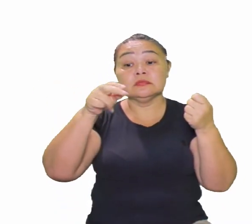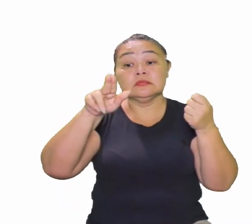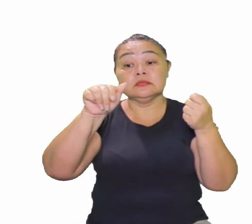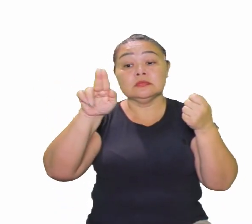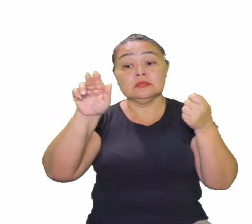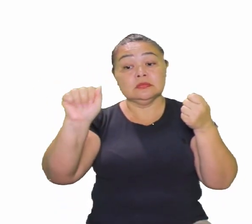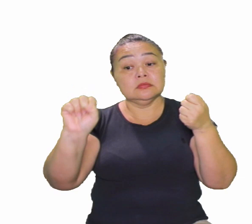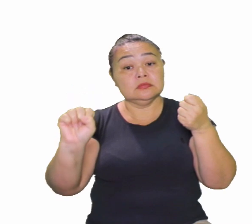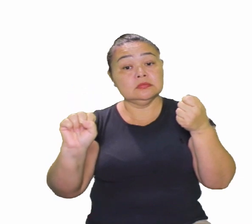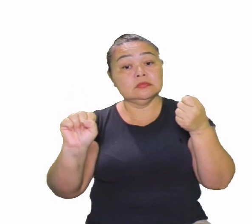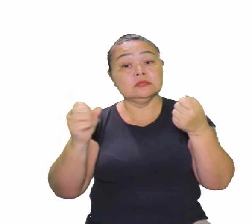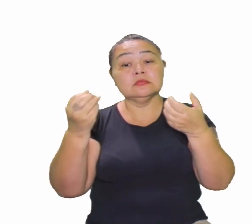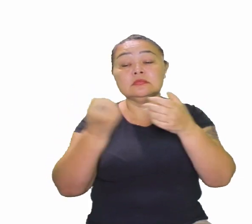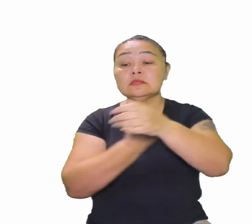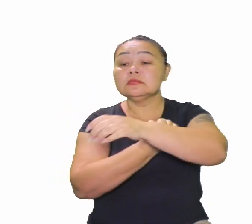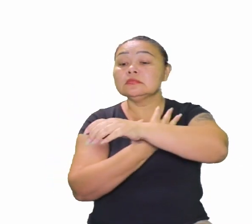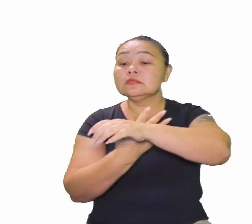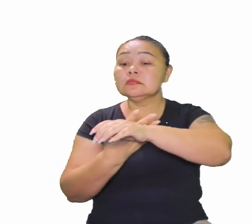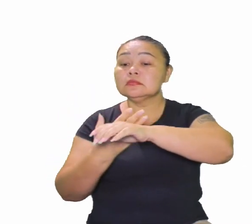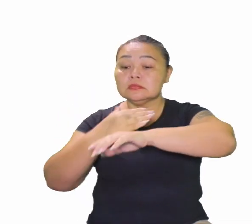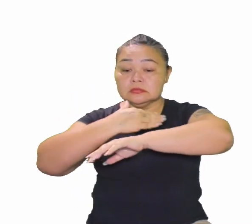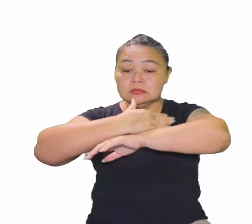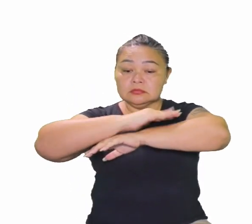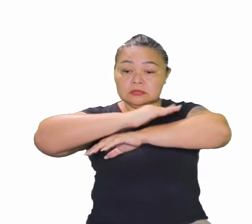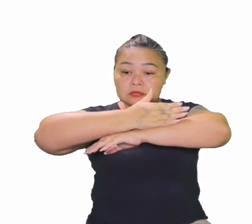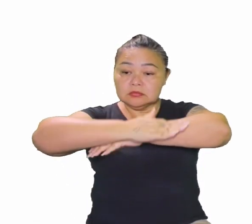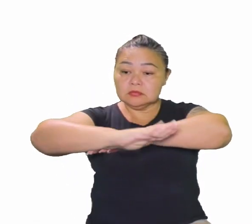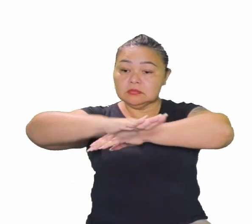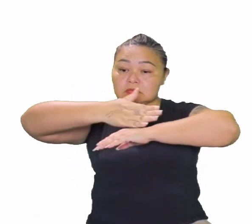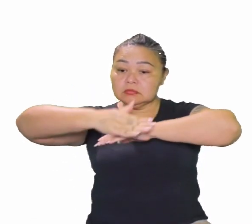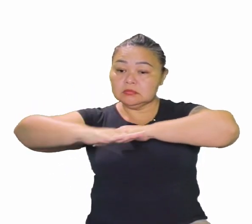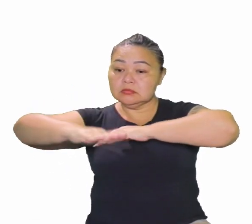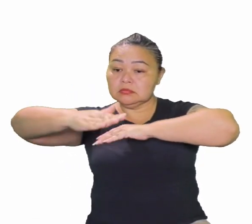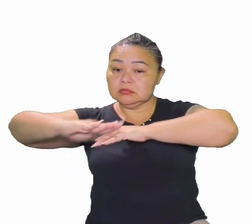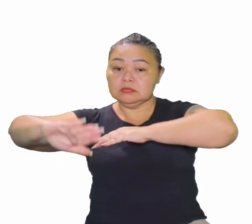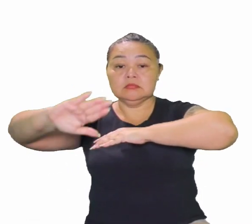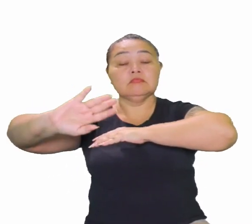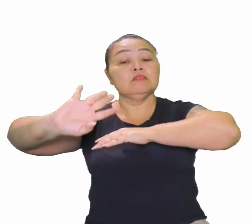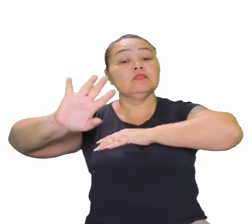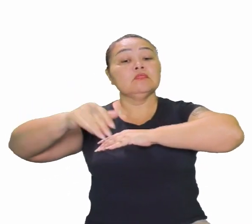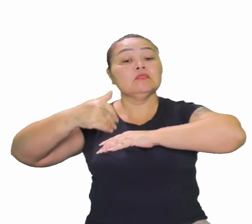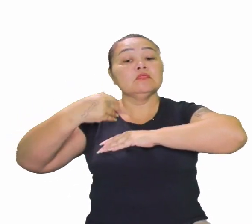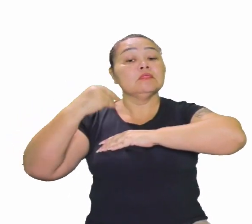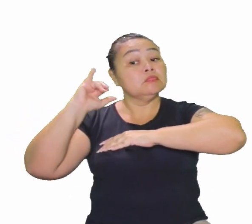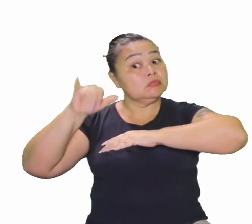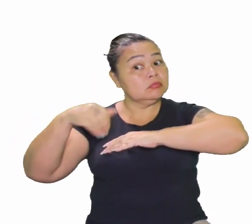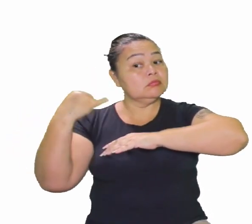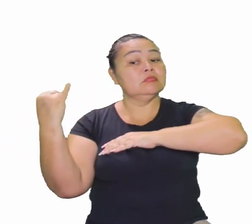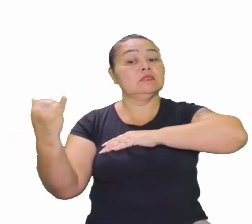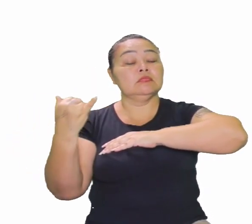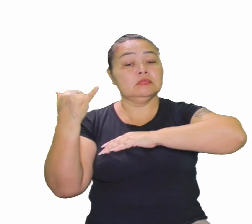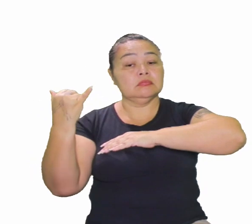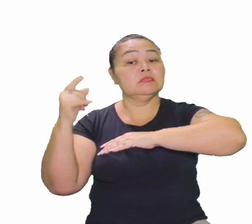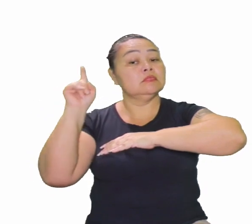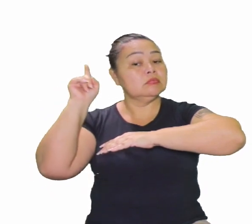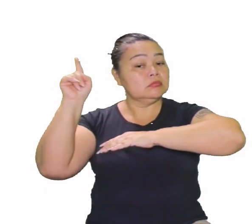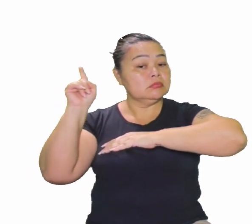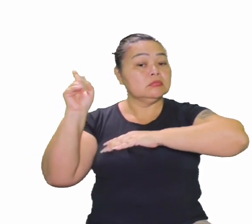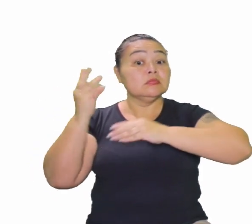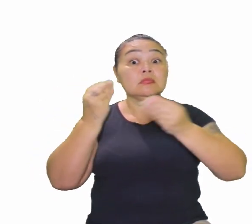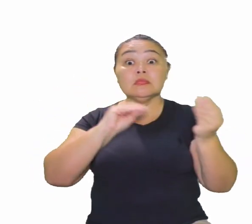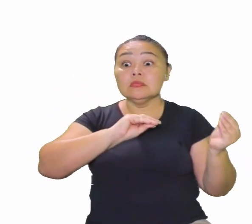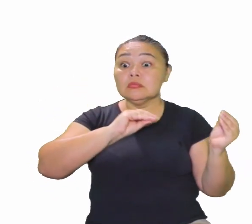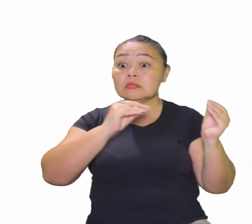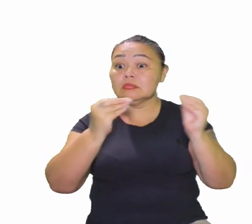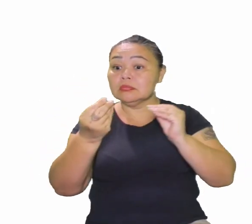pragas, plantio em sulcos, né? Quão importantes são esses tópicos, né, gente? O